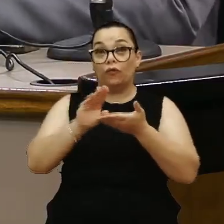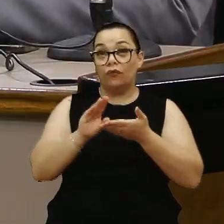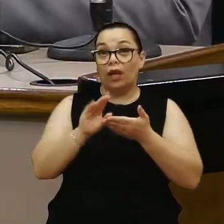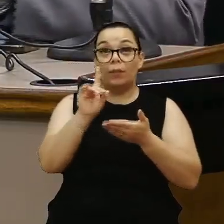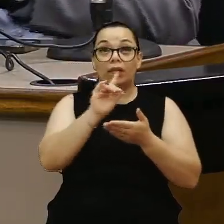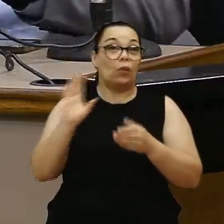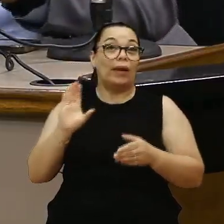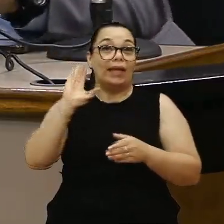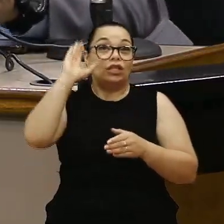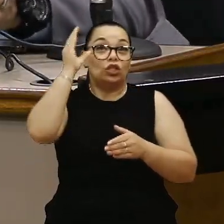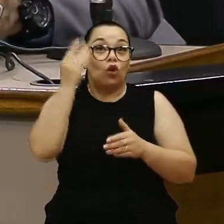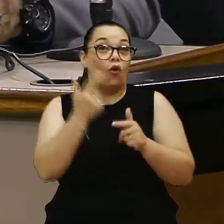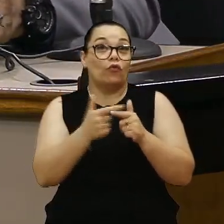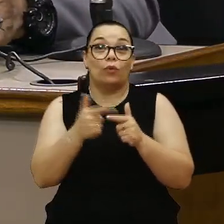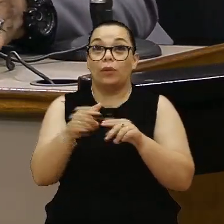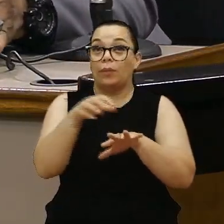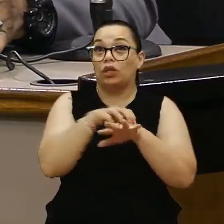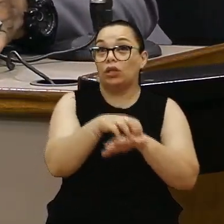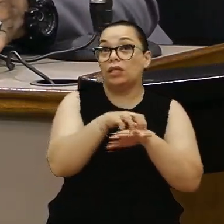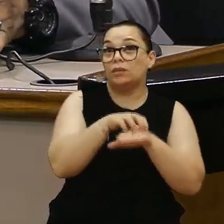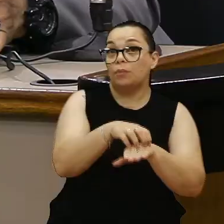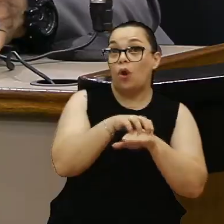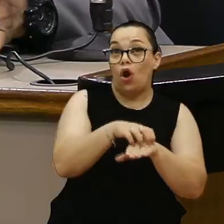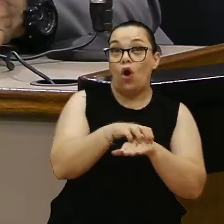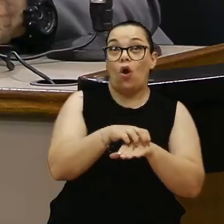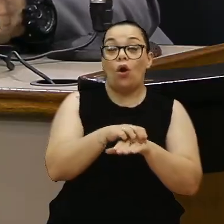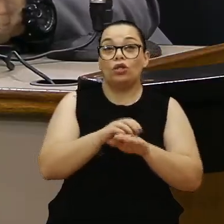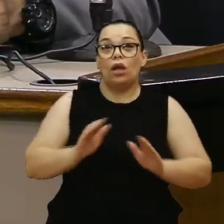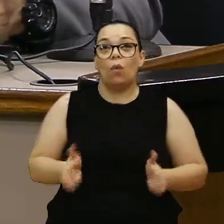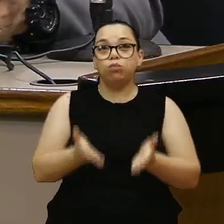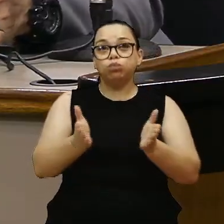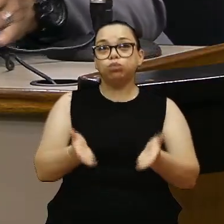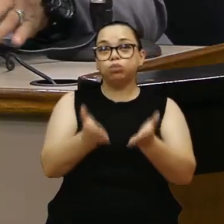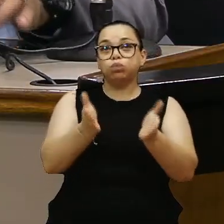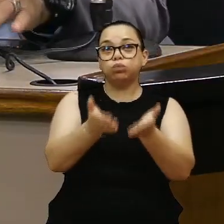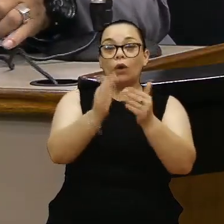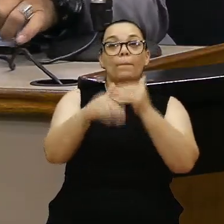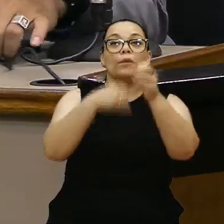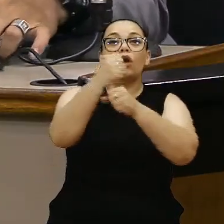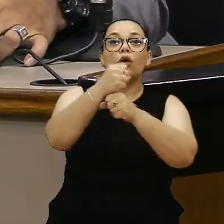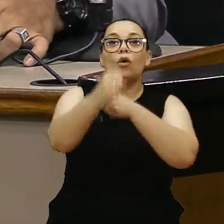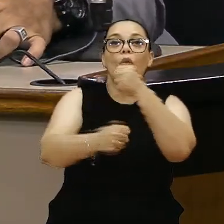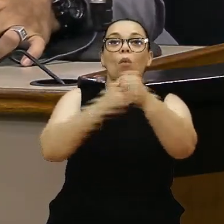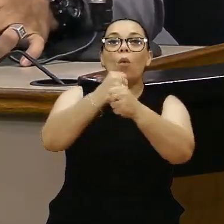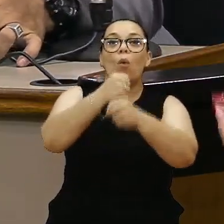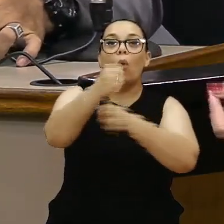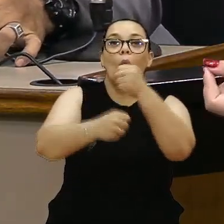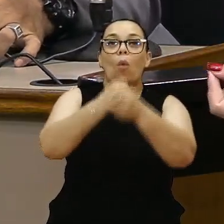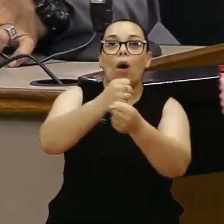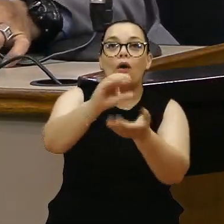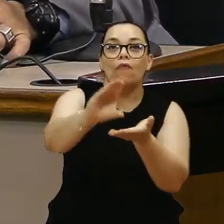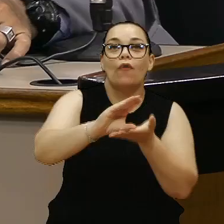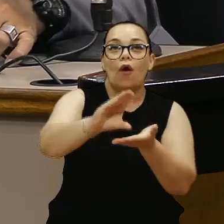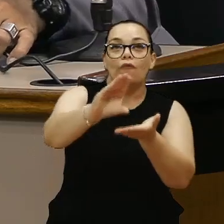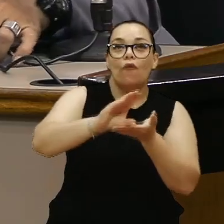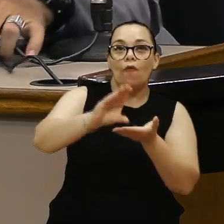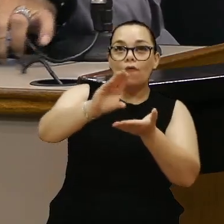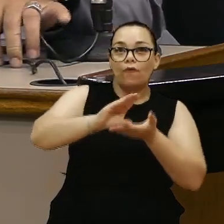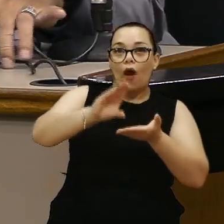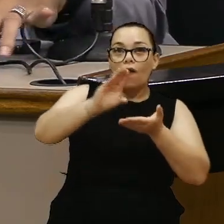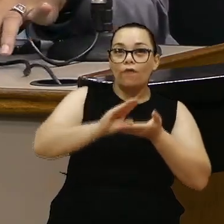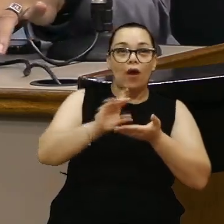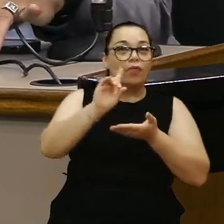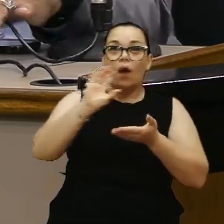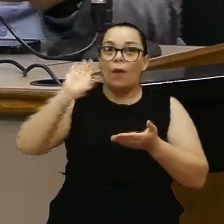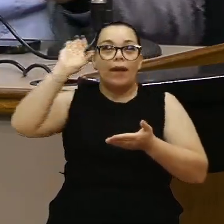não resolve o problema do transporte coletivo. Ela empurra com a barriga. Para o próximo ano mais subsídio, para o próximo ano subsídio, e ela